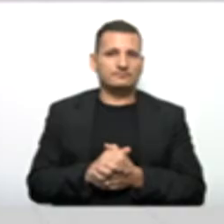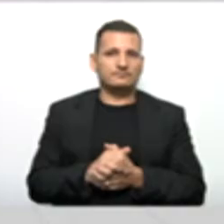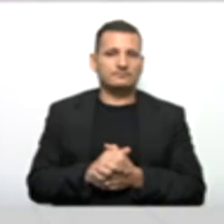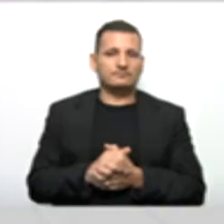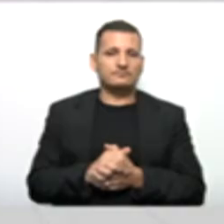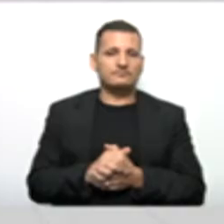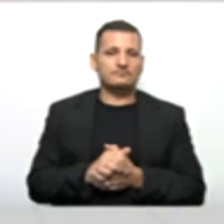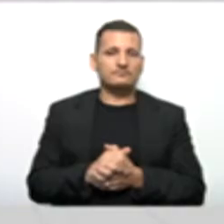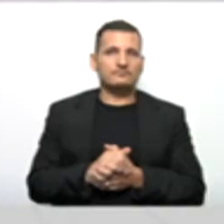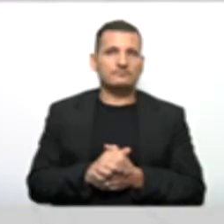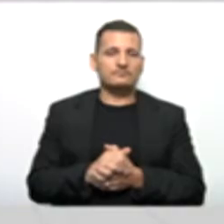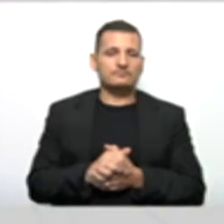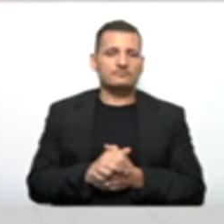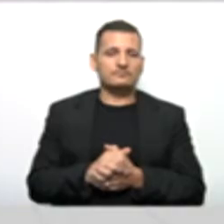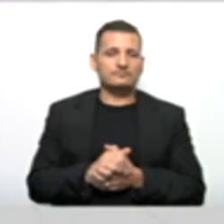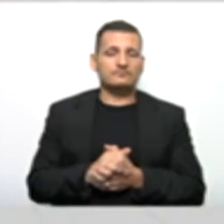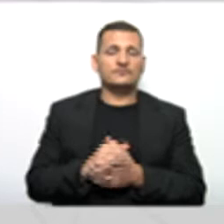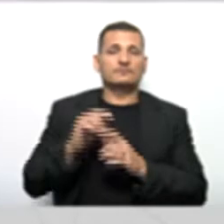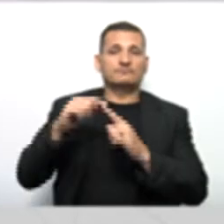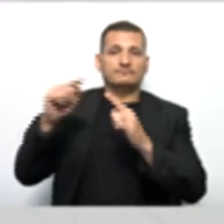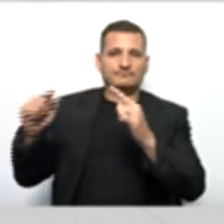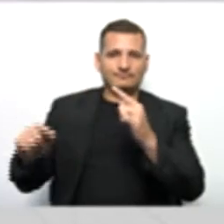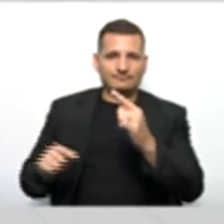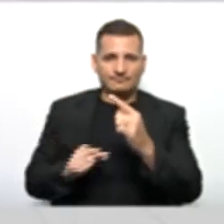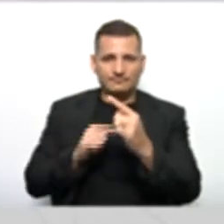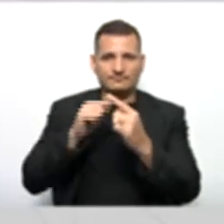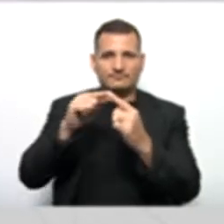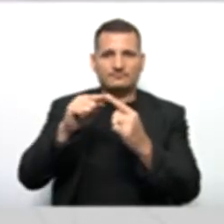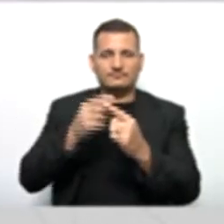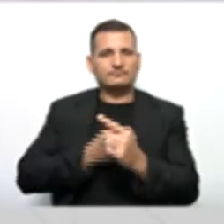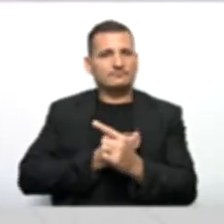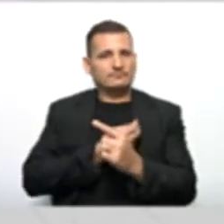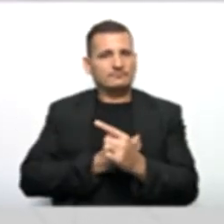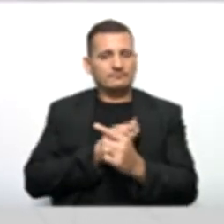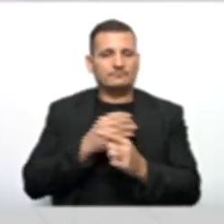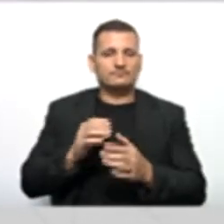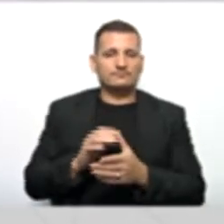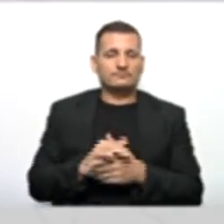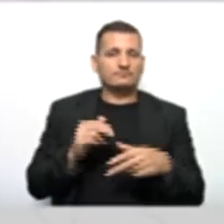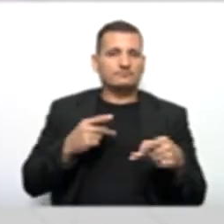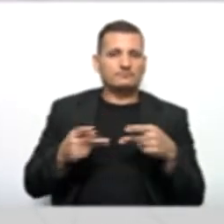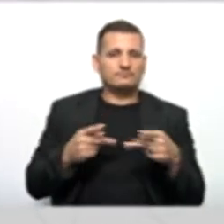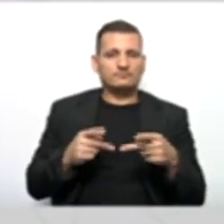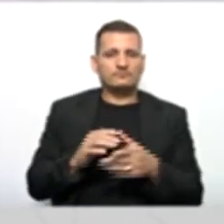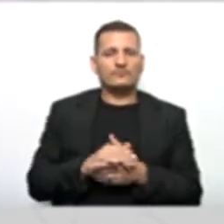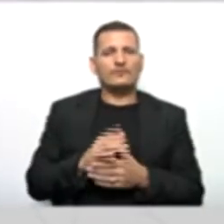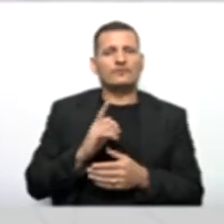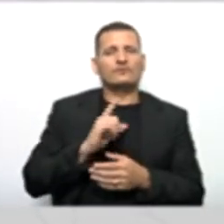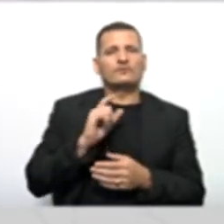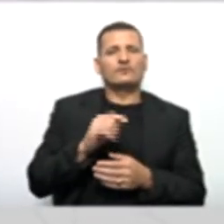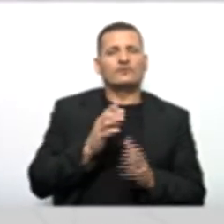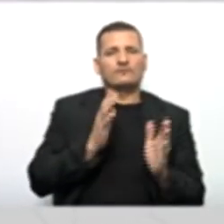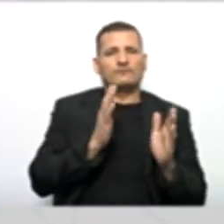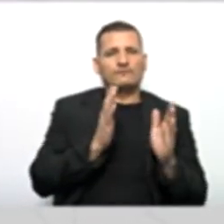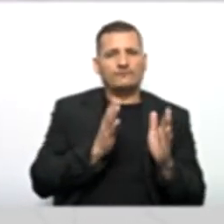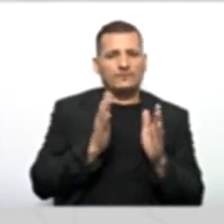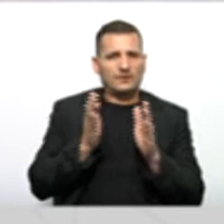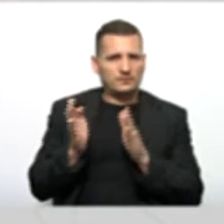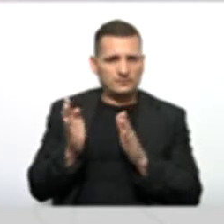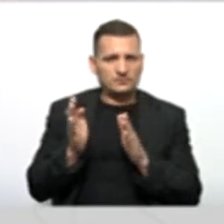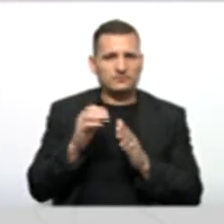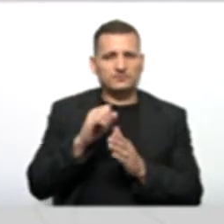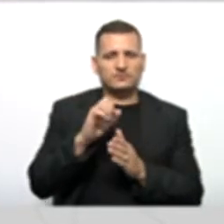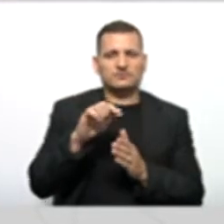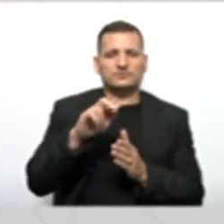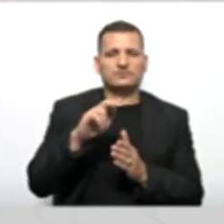Ainda sobre o ciclo de vida, tá, gente? É formado pelas fases que compõem fases sequenciais ou sobrepostas,